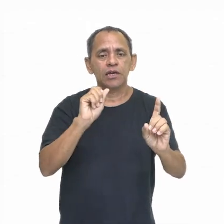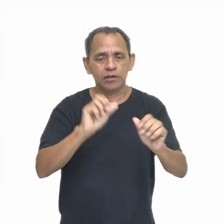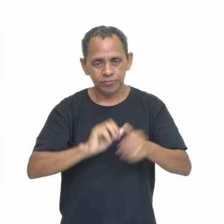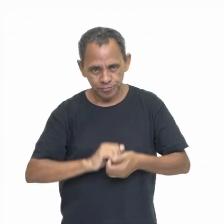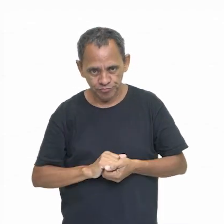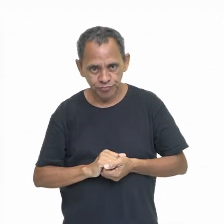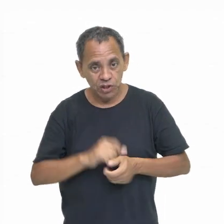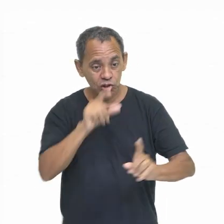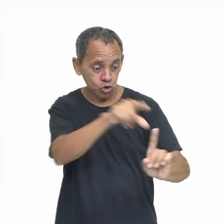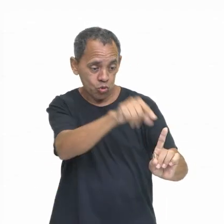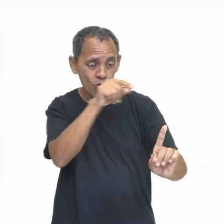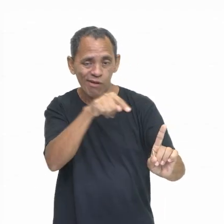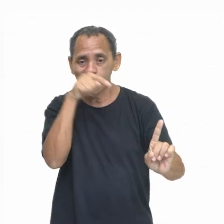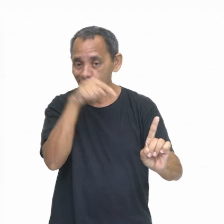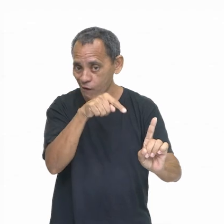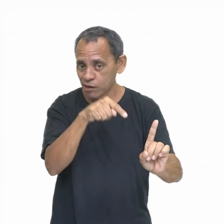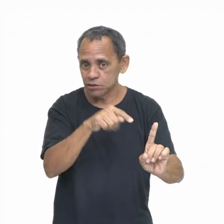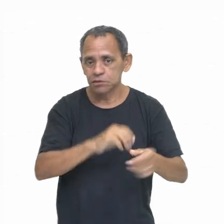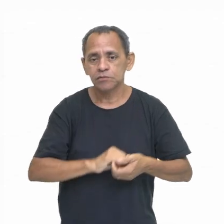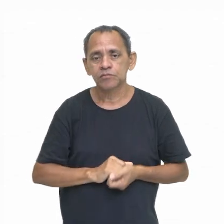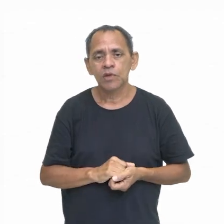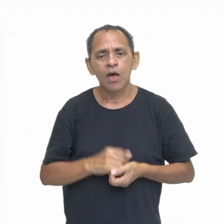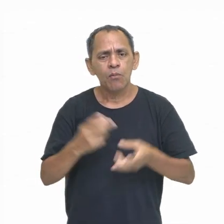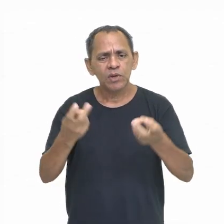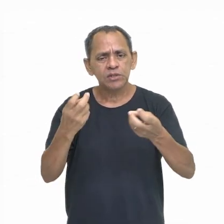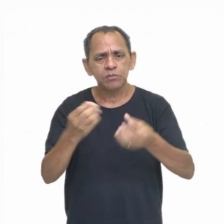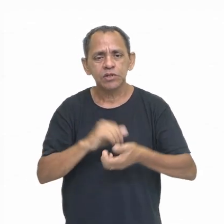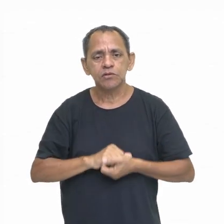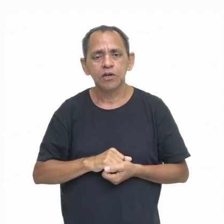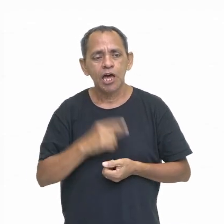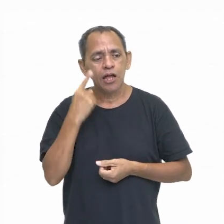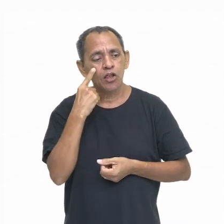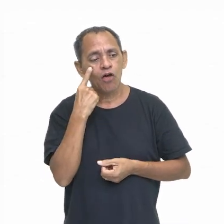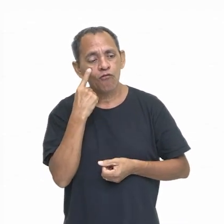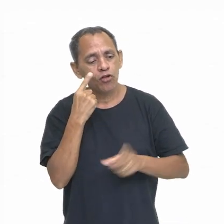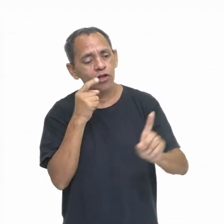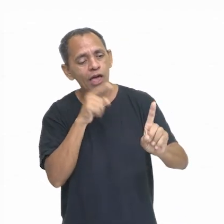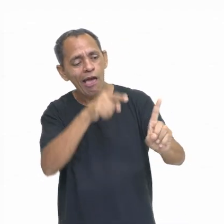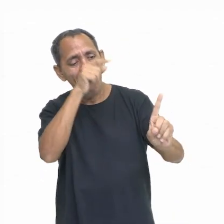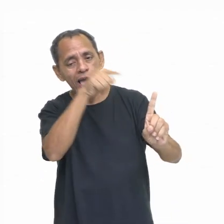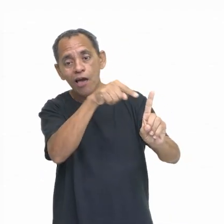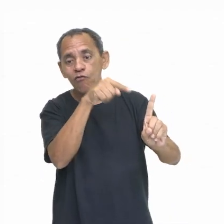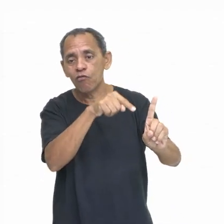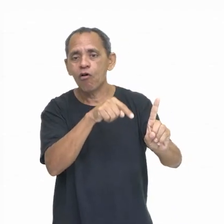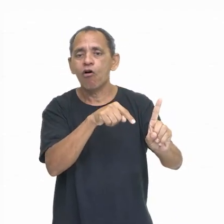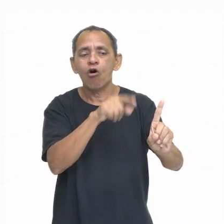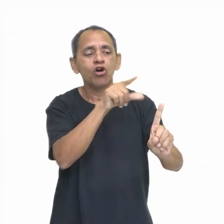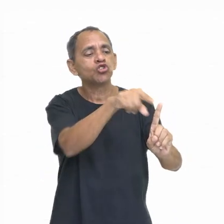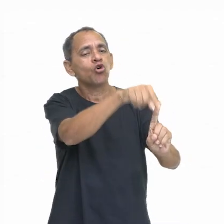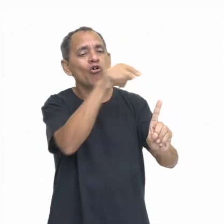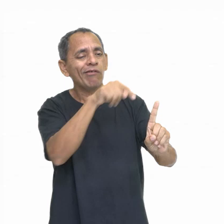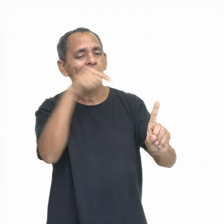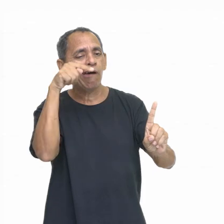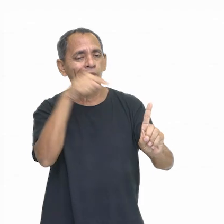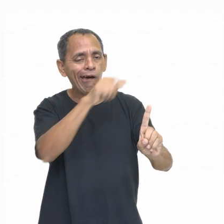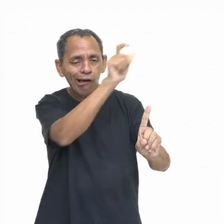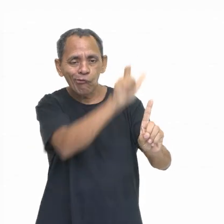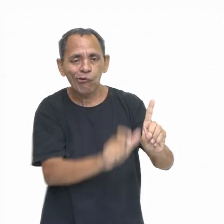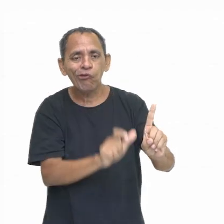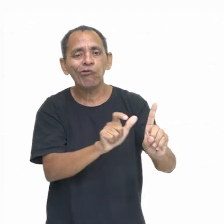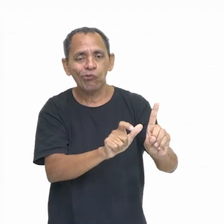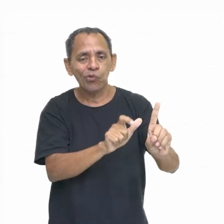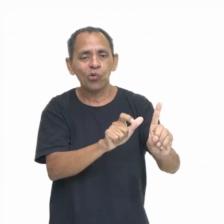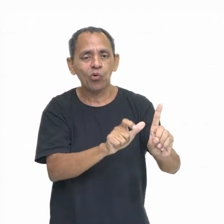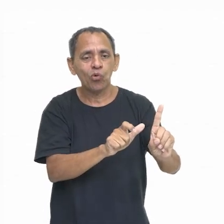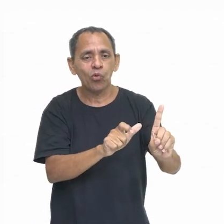quem ele quer. Ele está vendo em quem ele está votando e está dizendo, olha, vota no falando de tal e coloca teu voto aí, fica calado